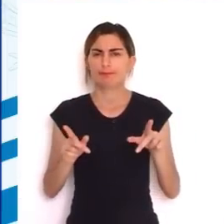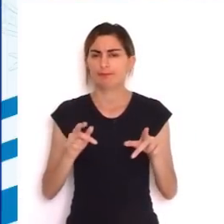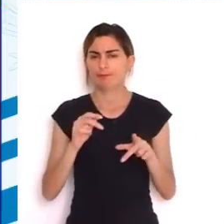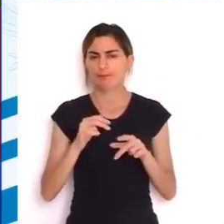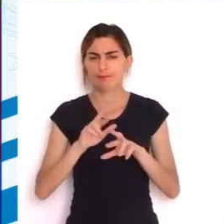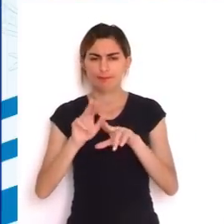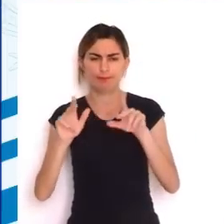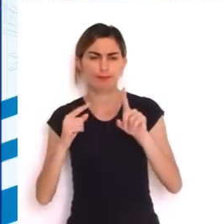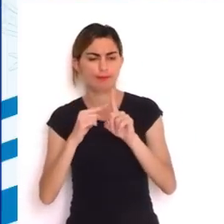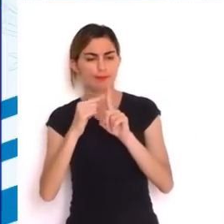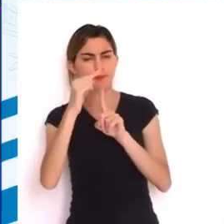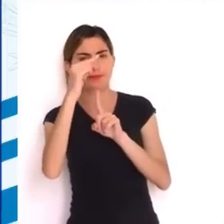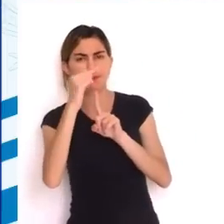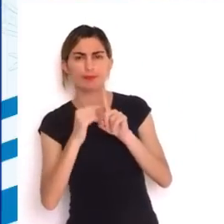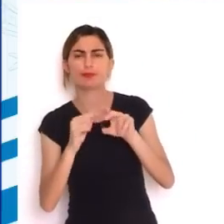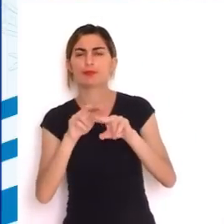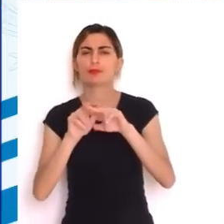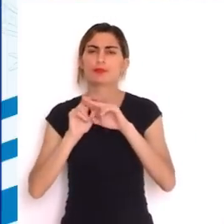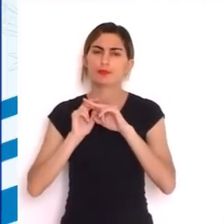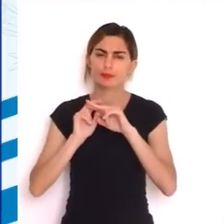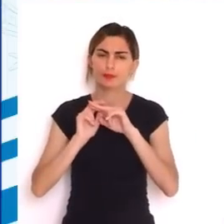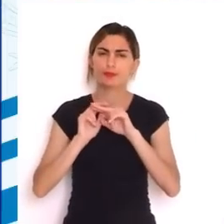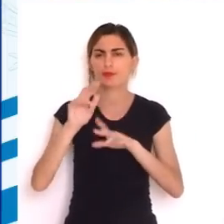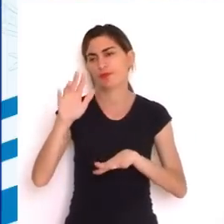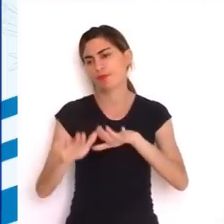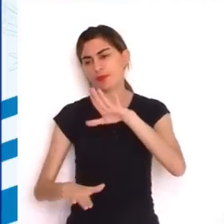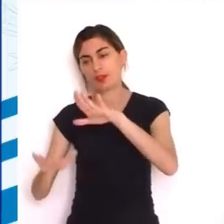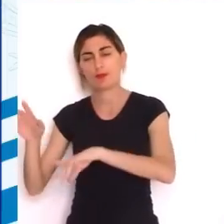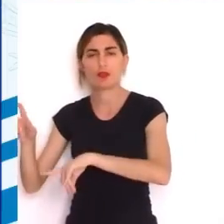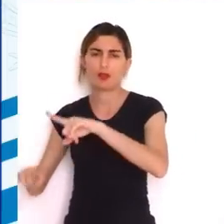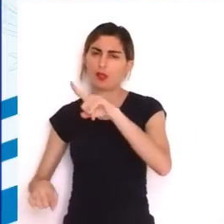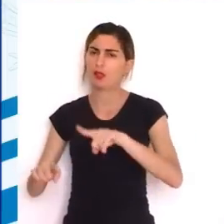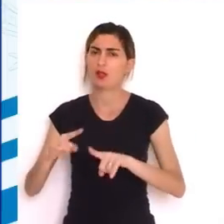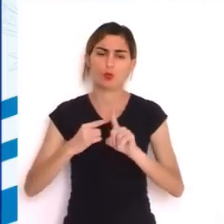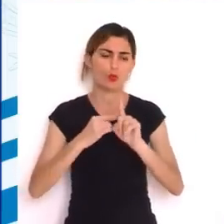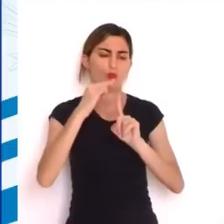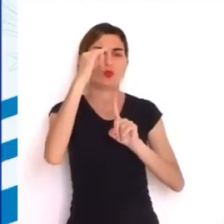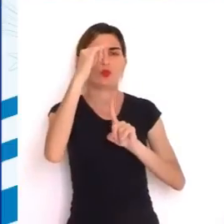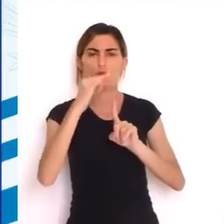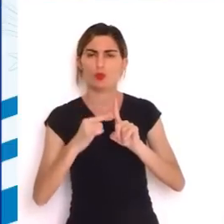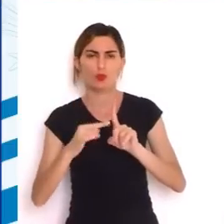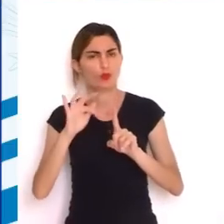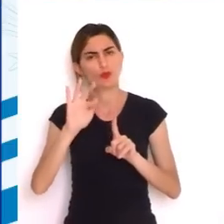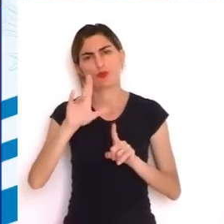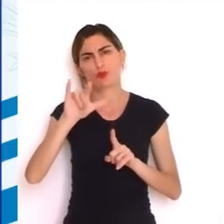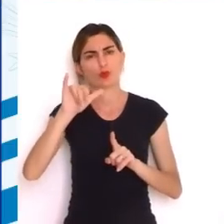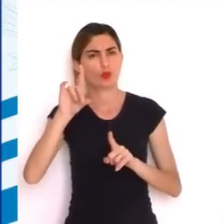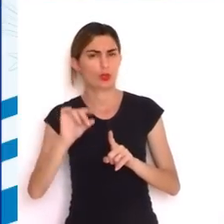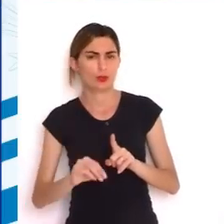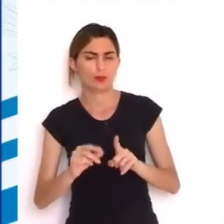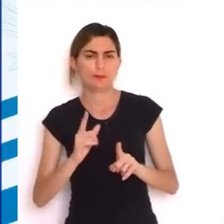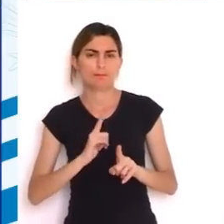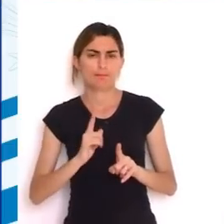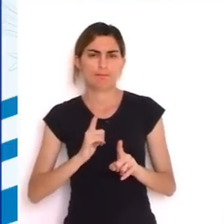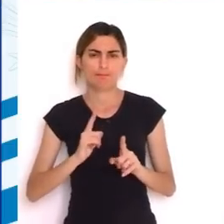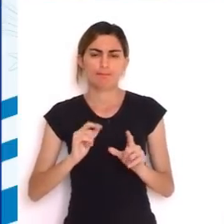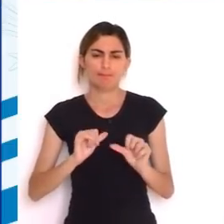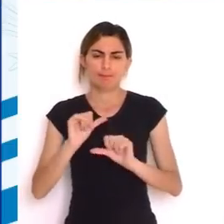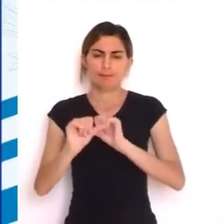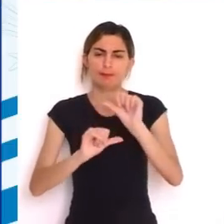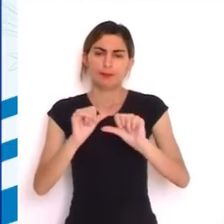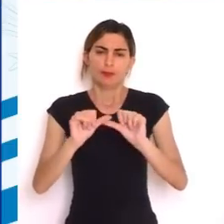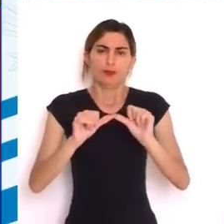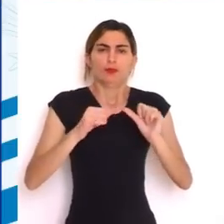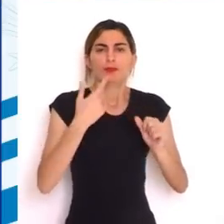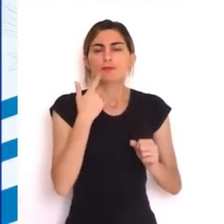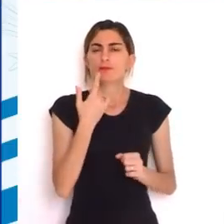diferentes densidades, que são causadas por variação de temperatura do fluido. Então eu tenho